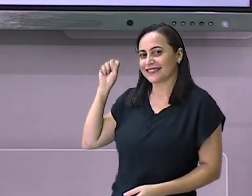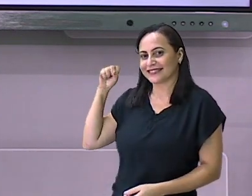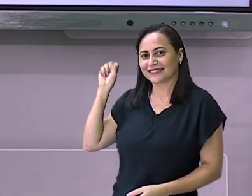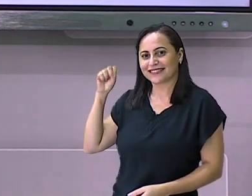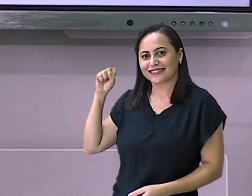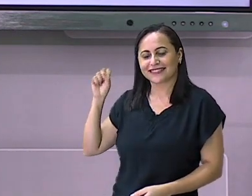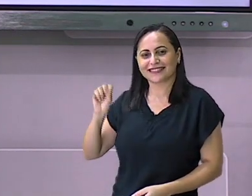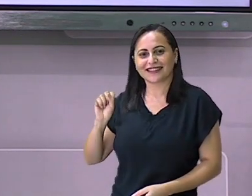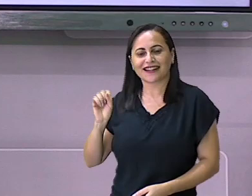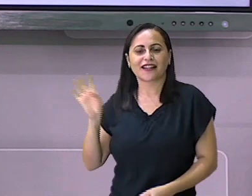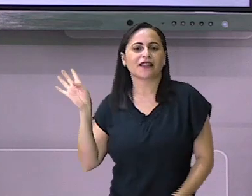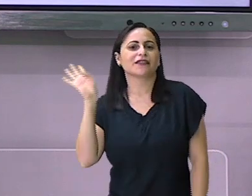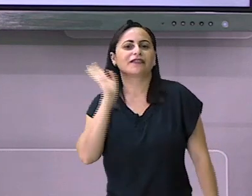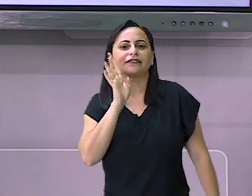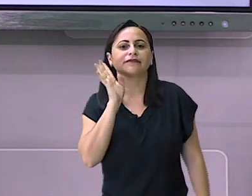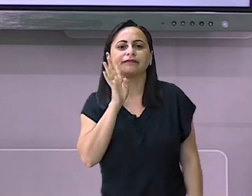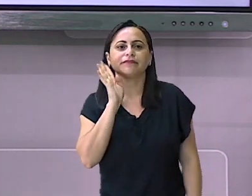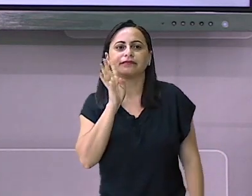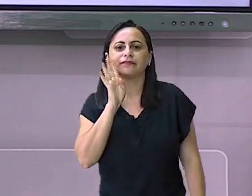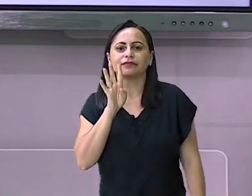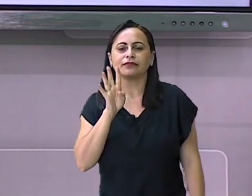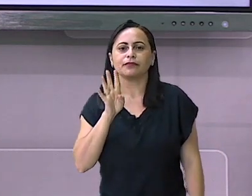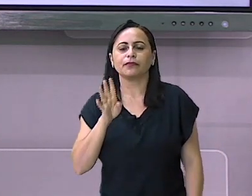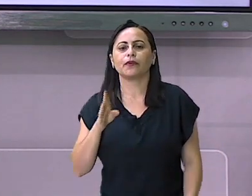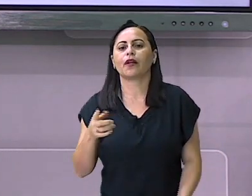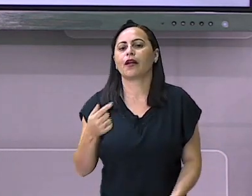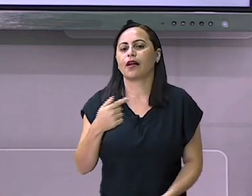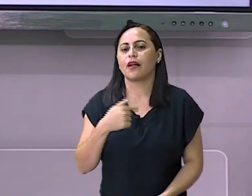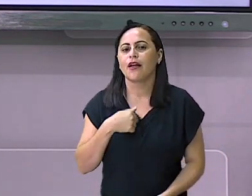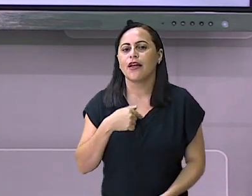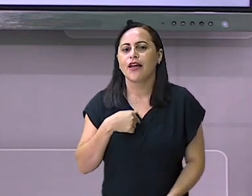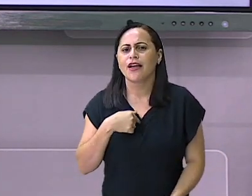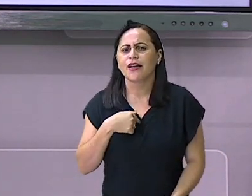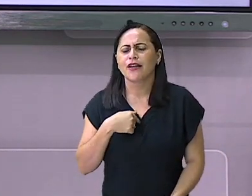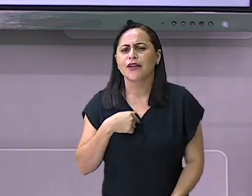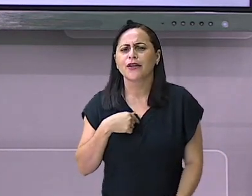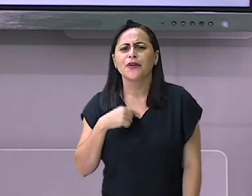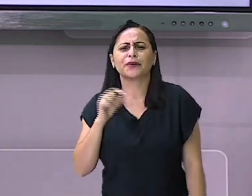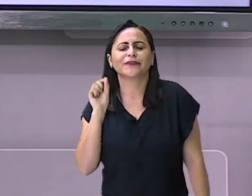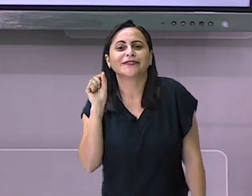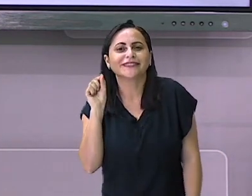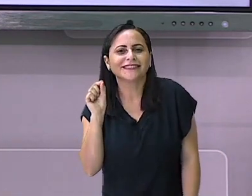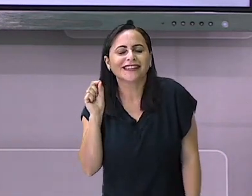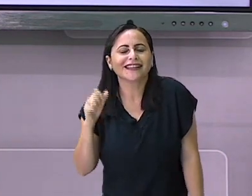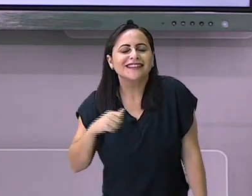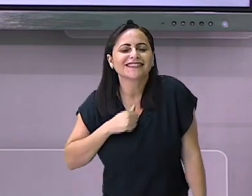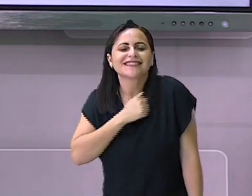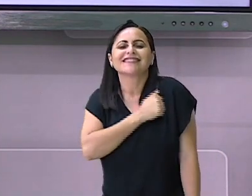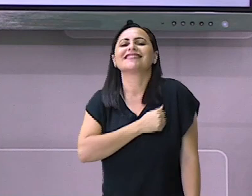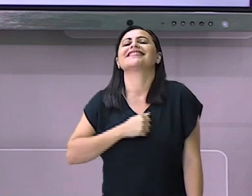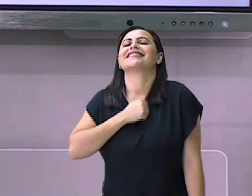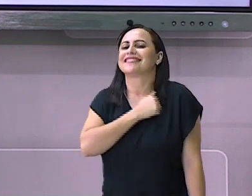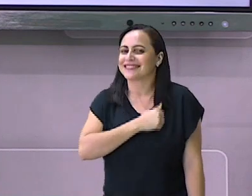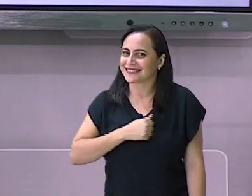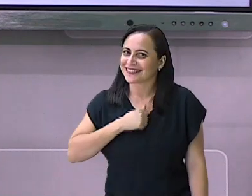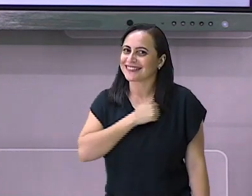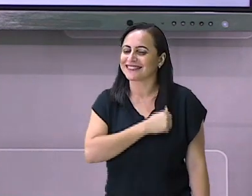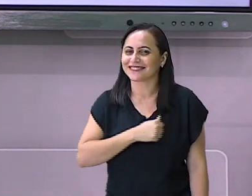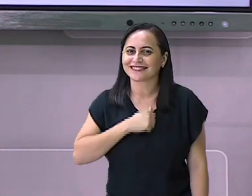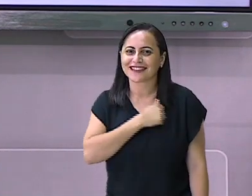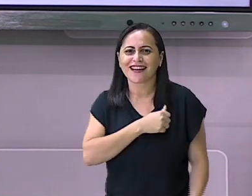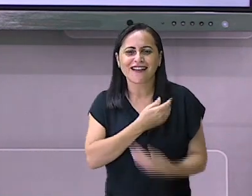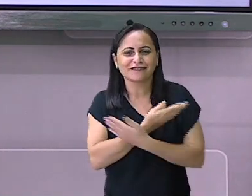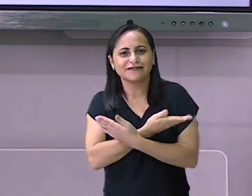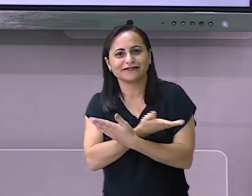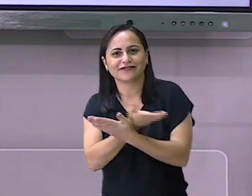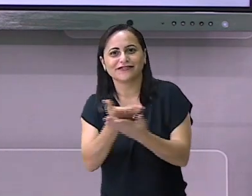Sim, que legal! Eu estava com o quê? Isso mesmo, com muita saudade de